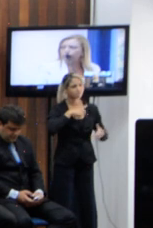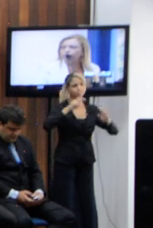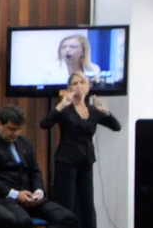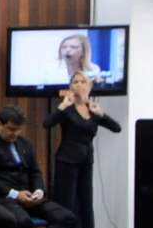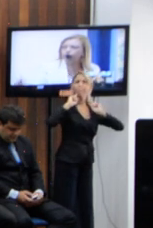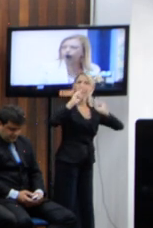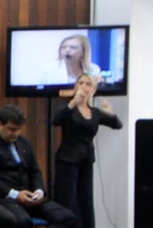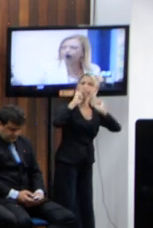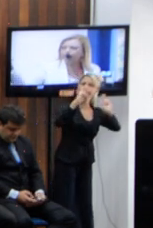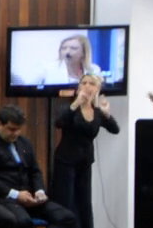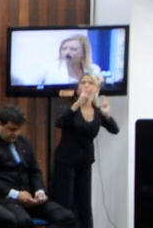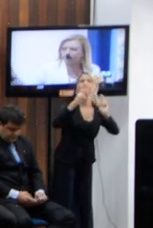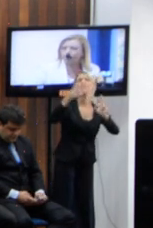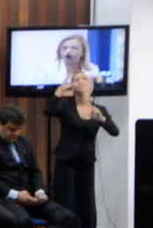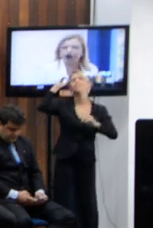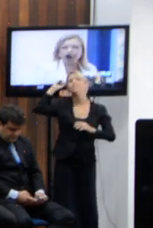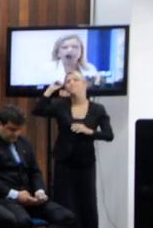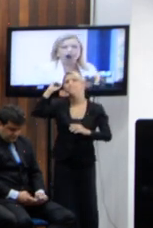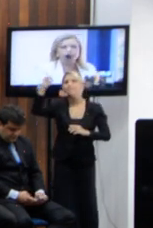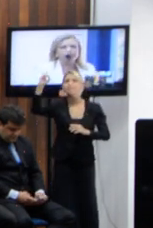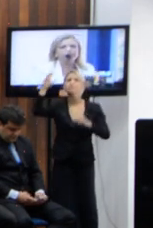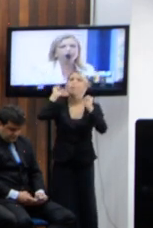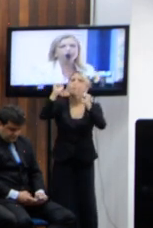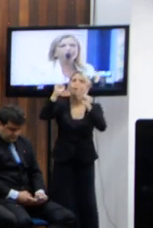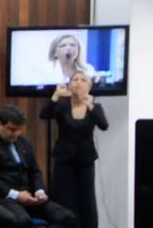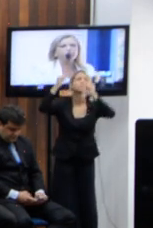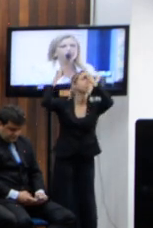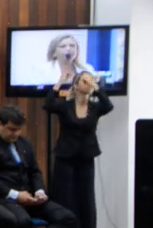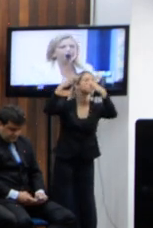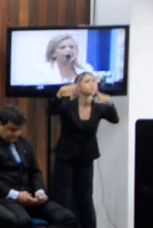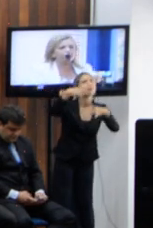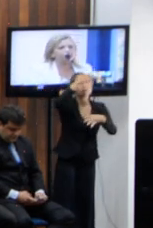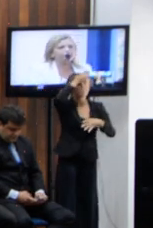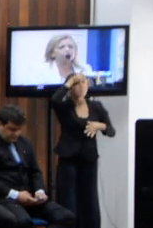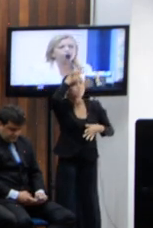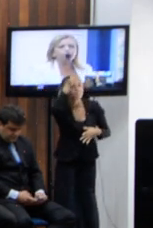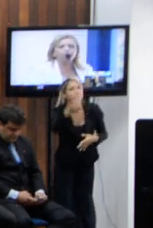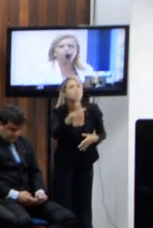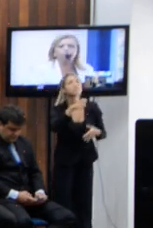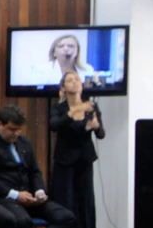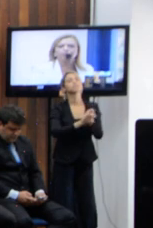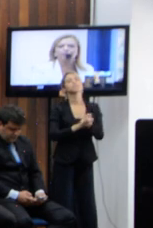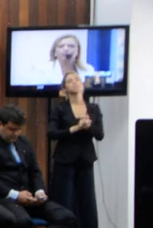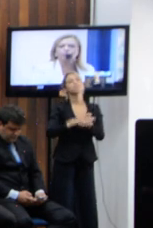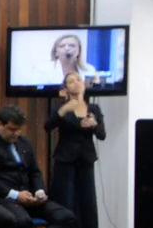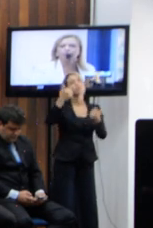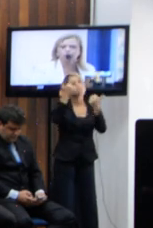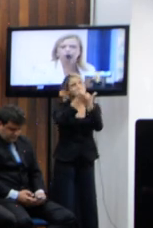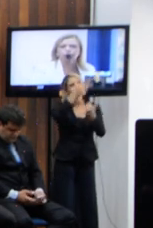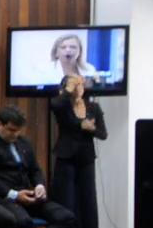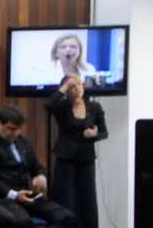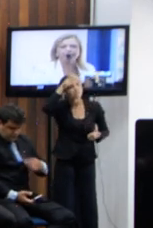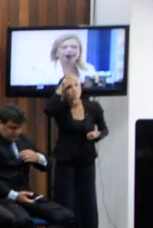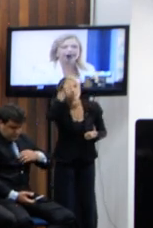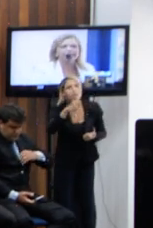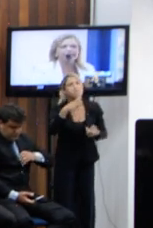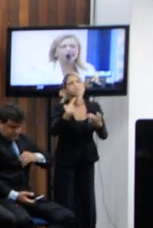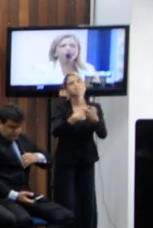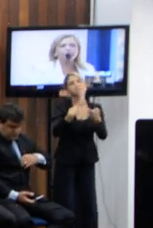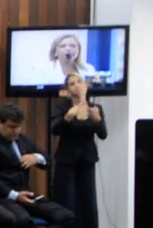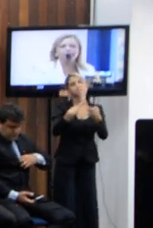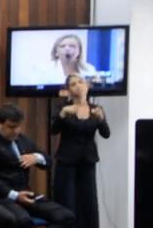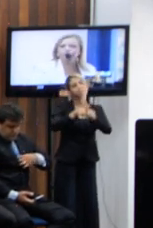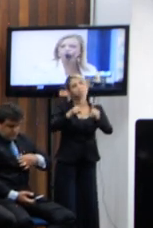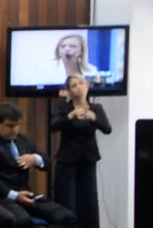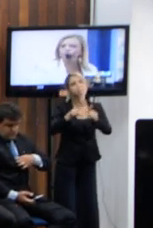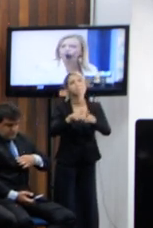Adriano, que Deus te fortaleça, vice-prefeito Luiz Monteiro, Deus fortaleça o executivo, porque é um termômetro para essa casa,